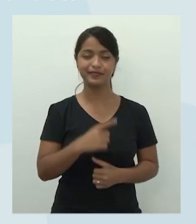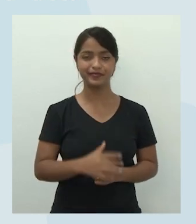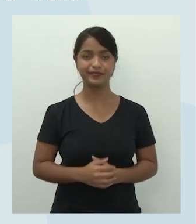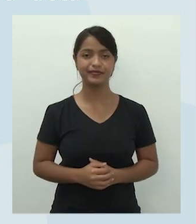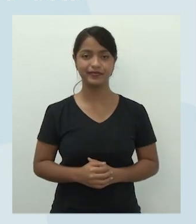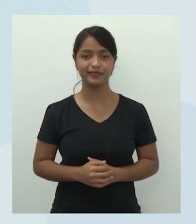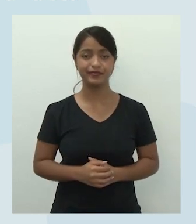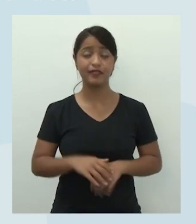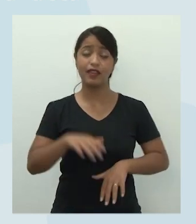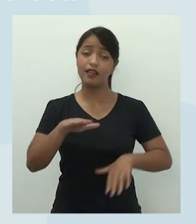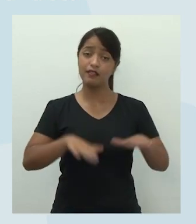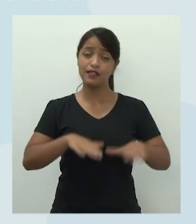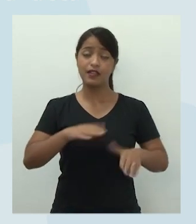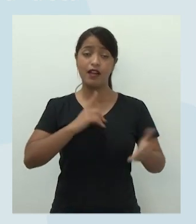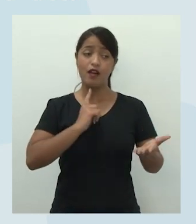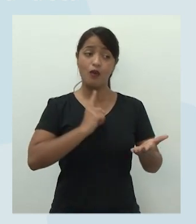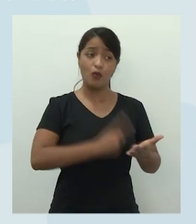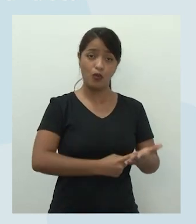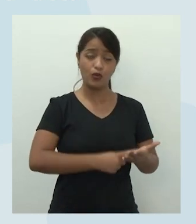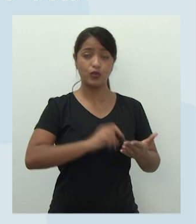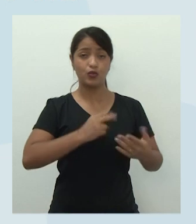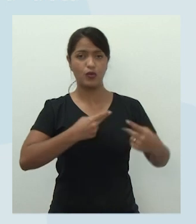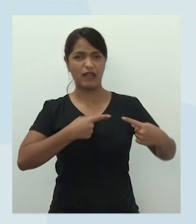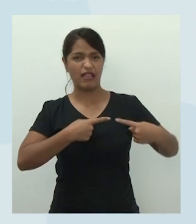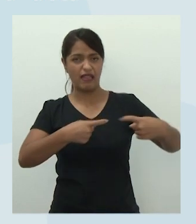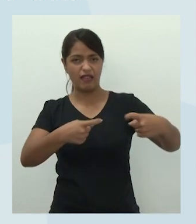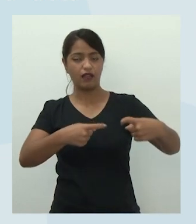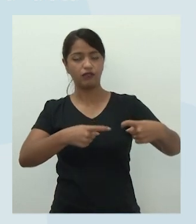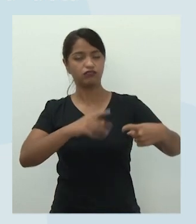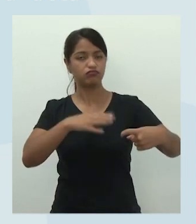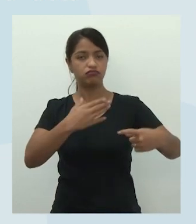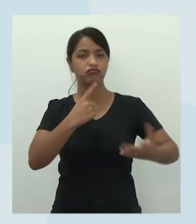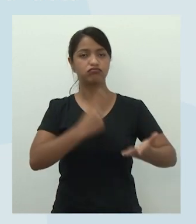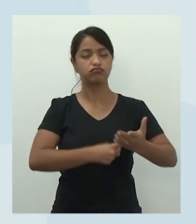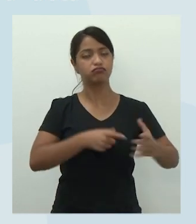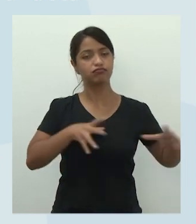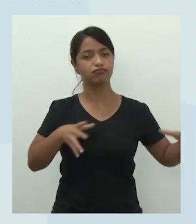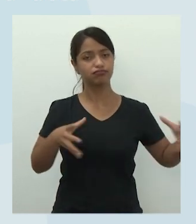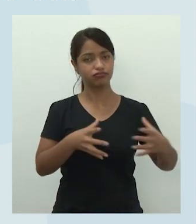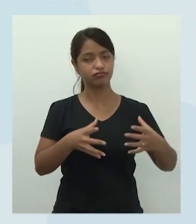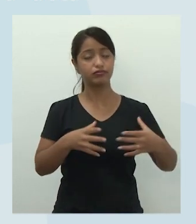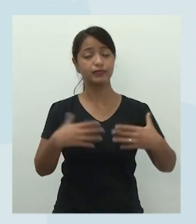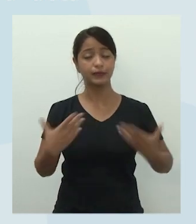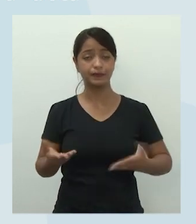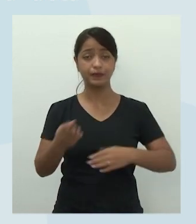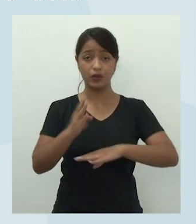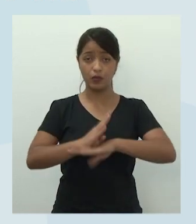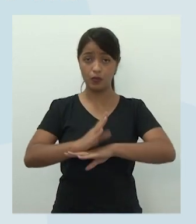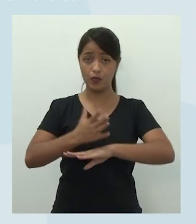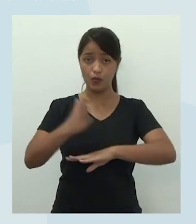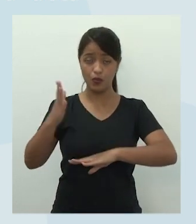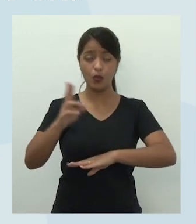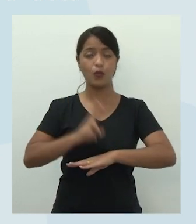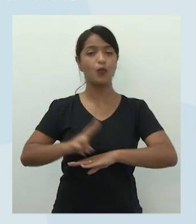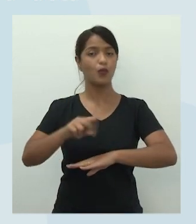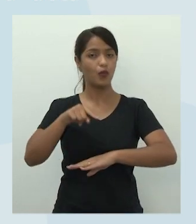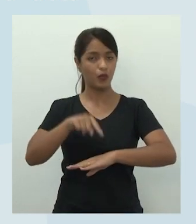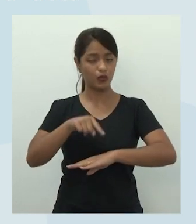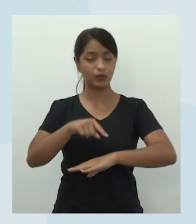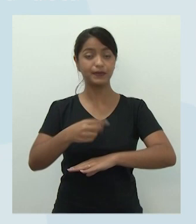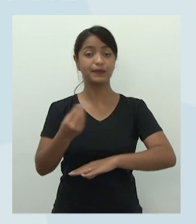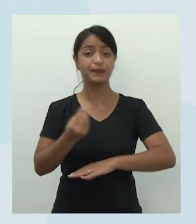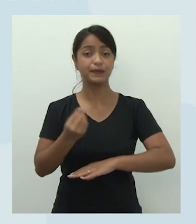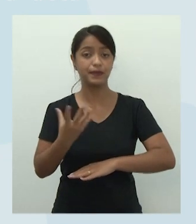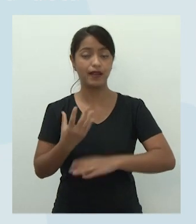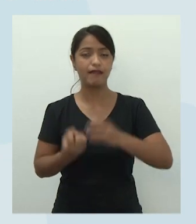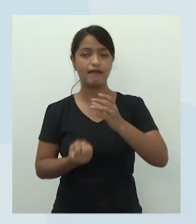por acordos ou guerras, e o bronze, em função de tudo isso, também foi utilizado na fabricação